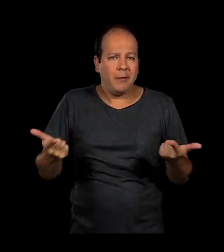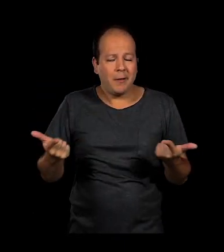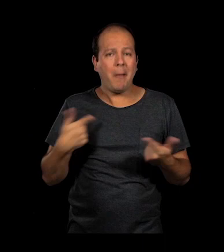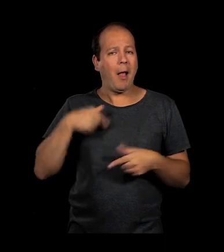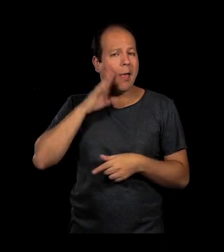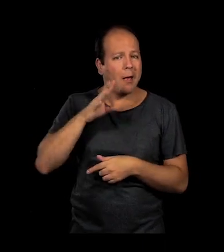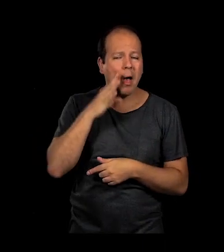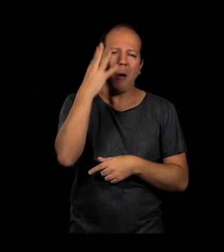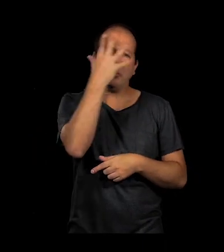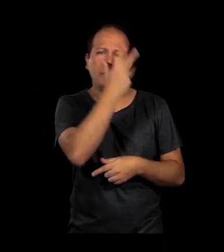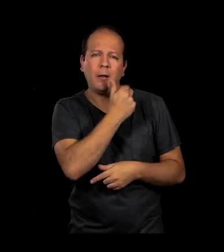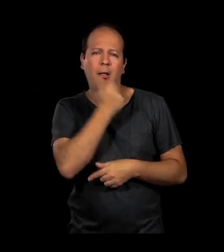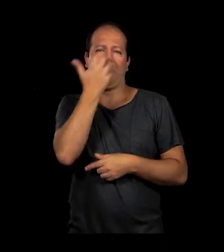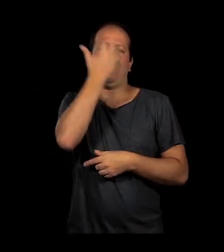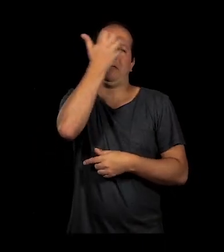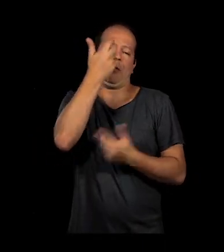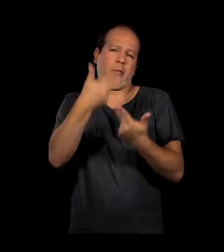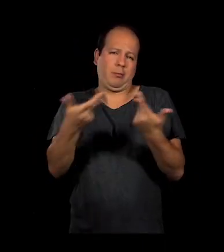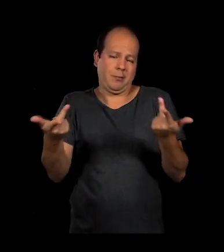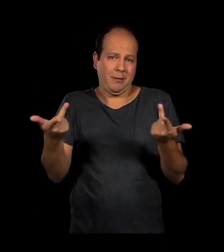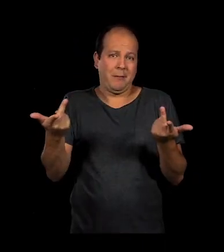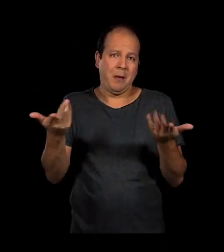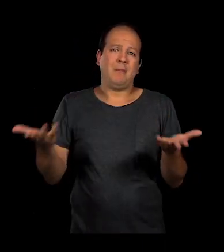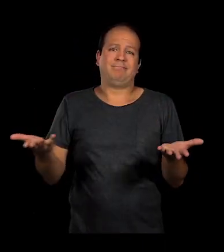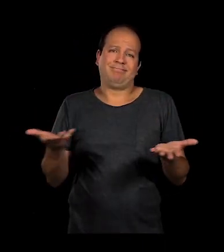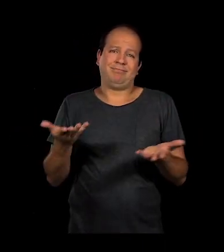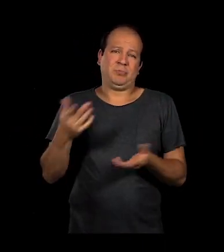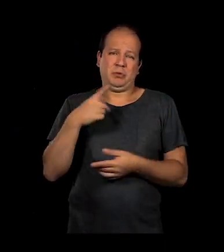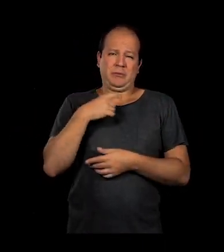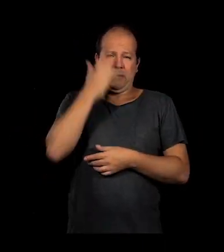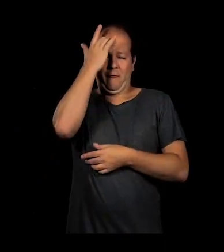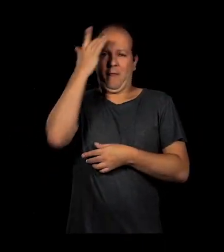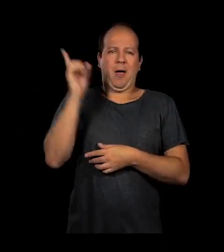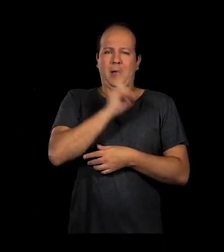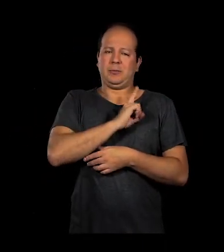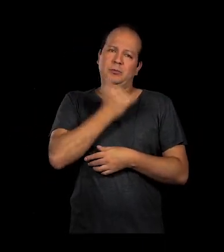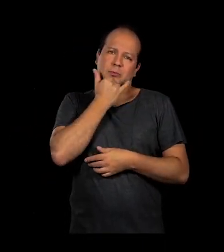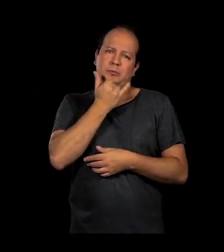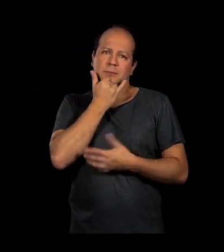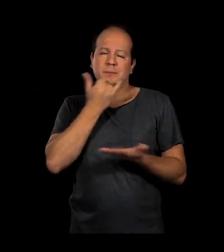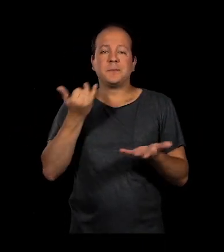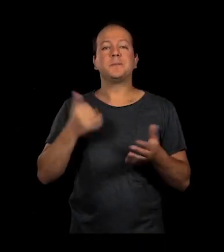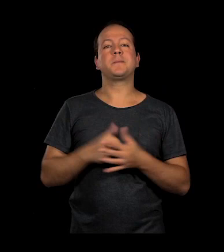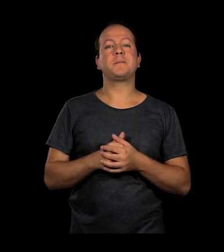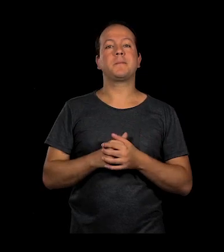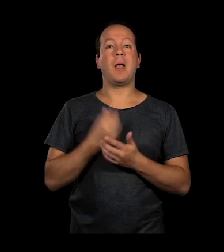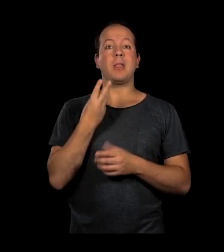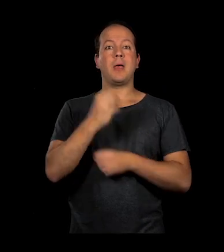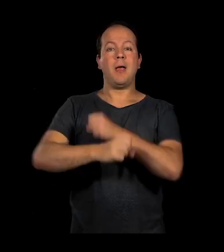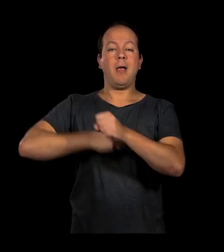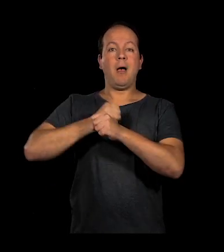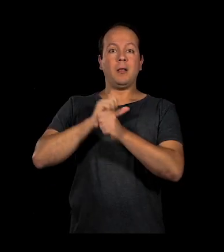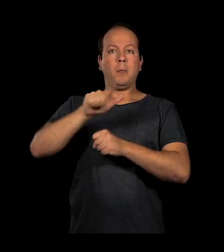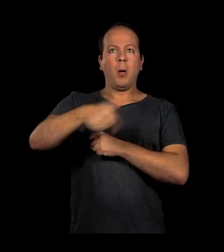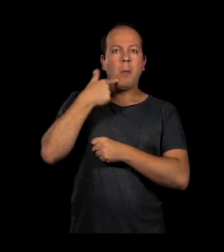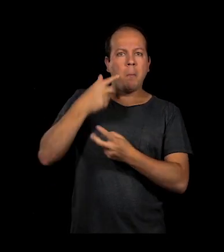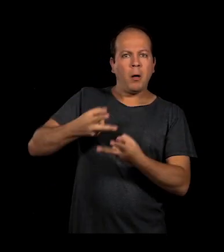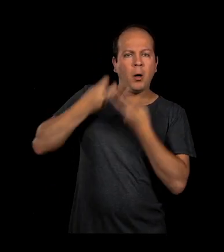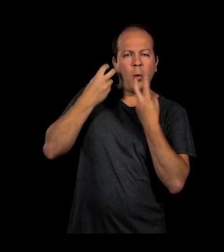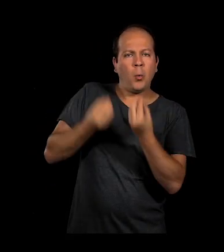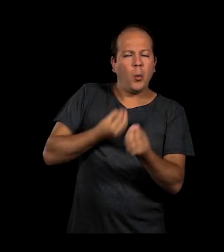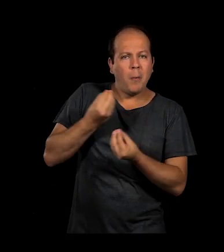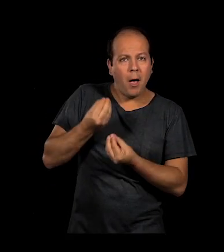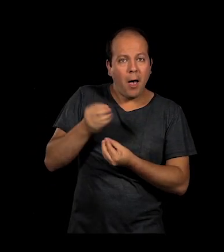muito bonito paixão e tal mas é não é fácil não era fácil hoje 30 anos me dei conta que justamente é